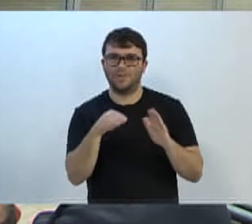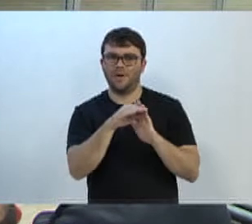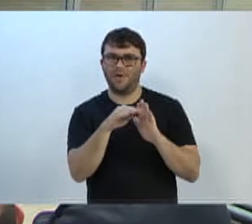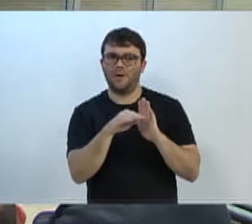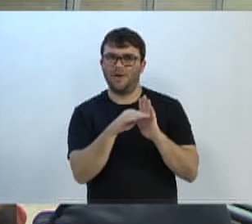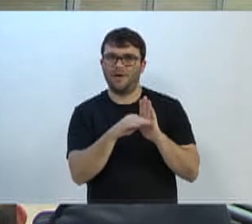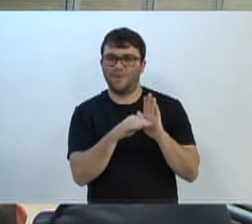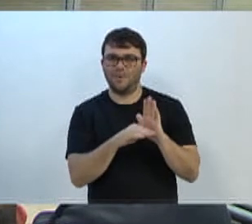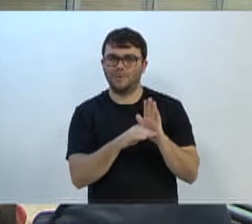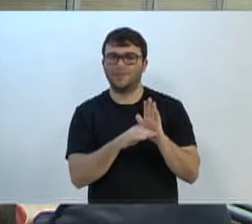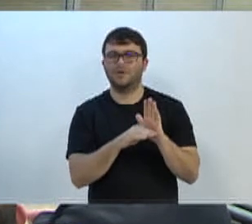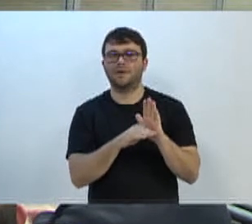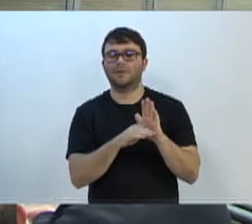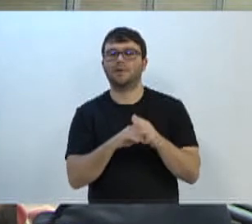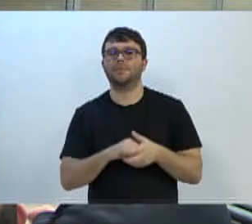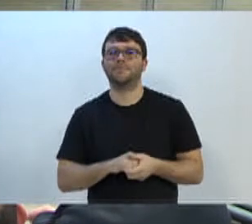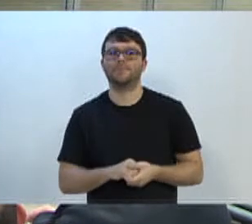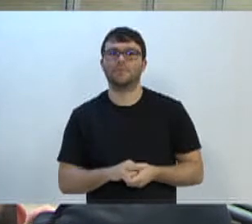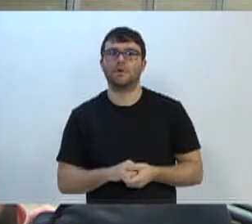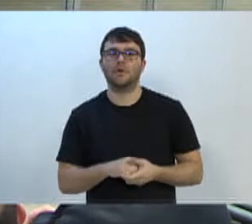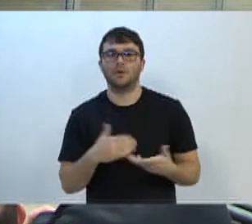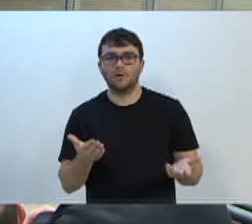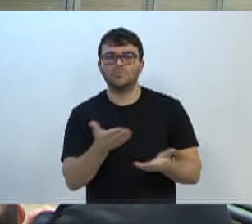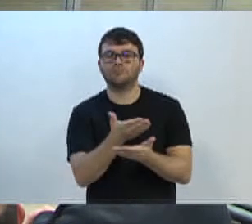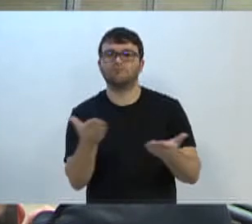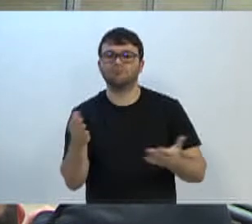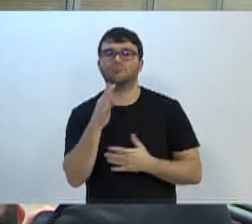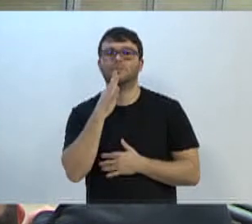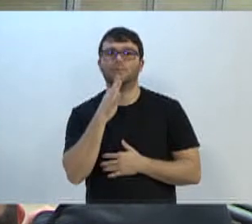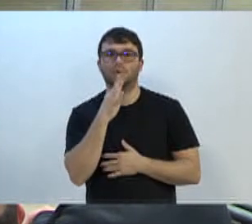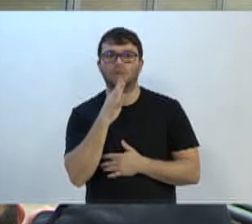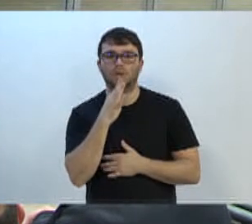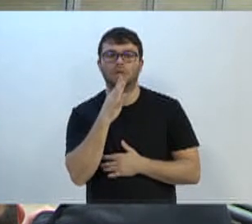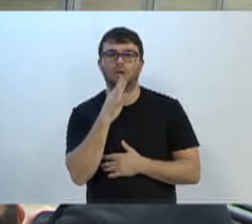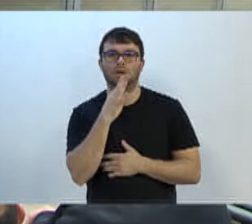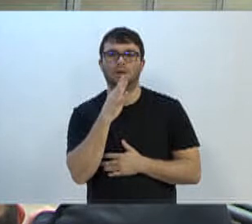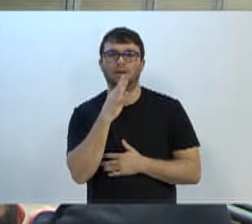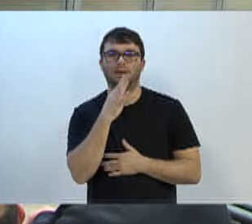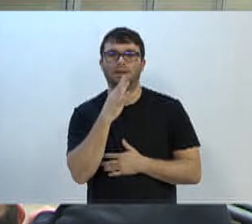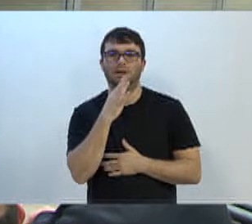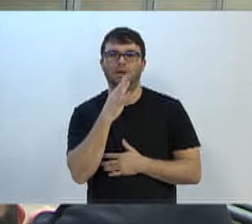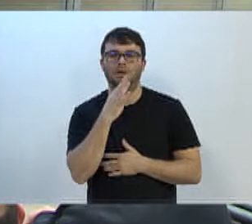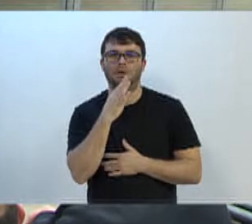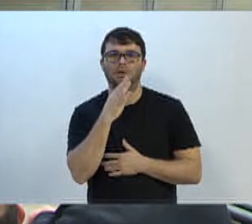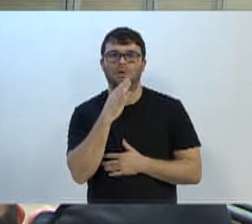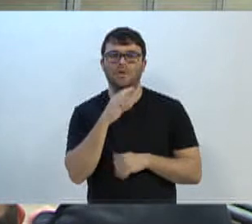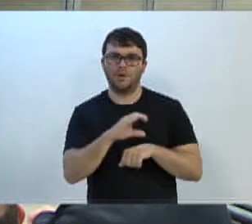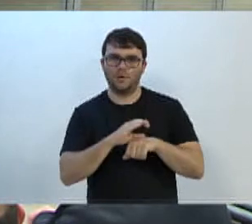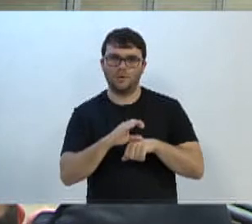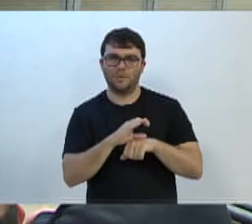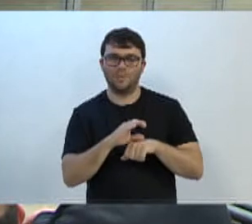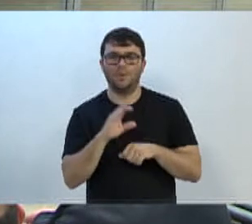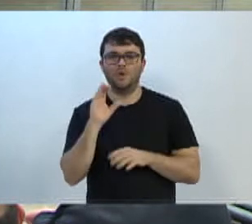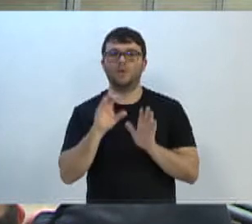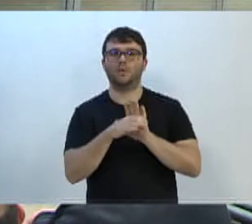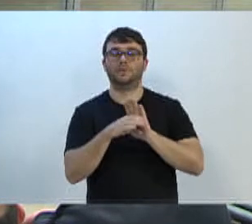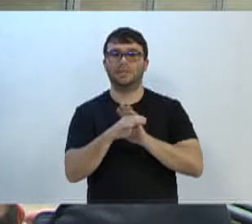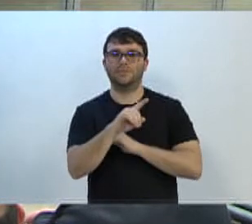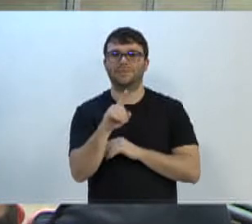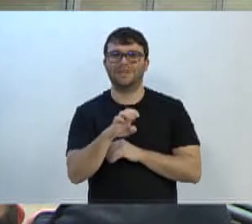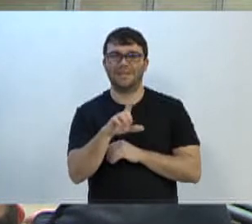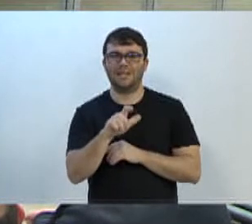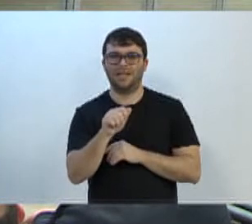ordem aqui do último seguinte para quem conhece o conceito de zeladorismo vai observar que são